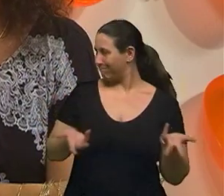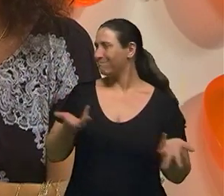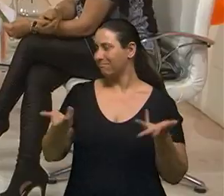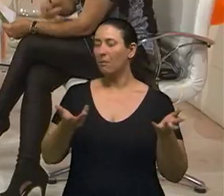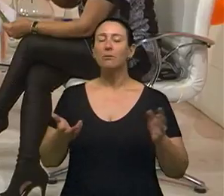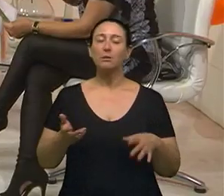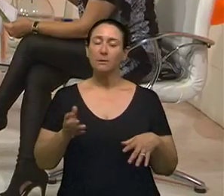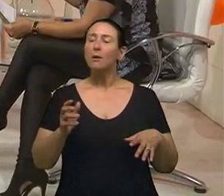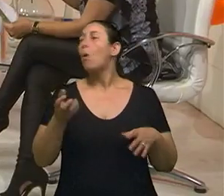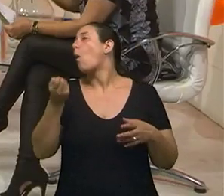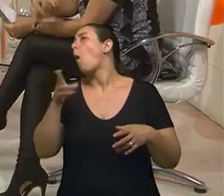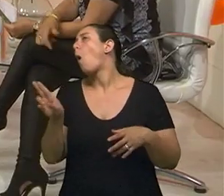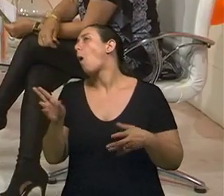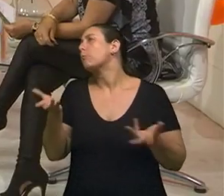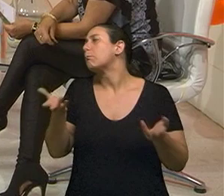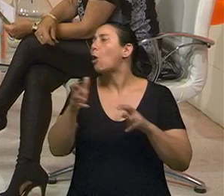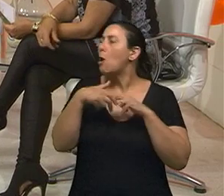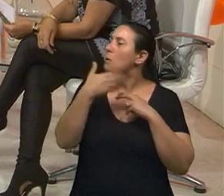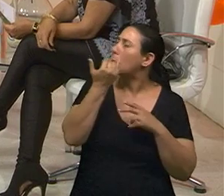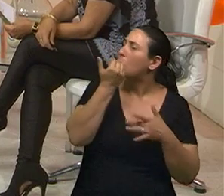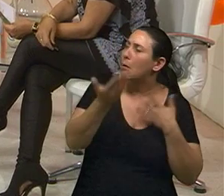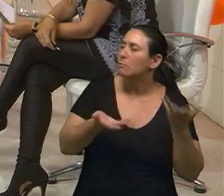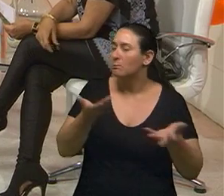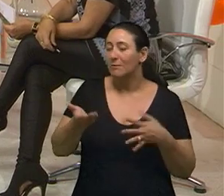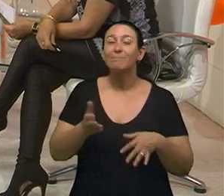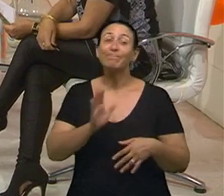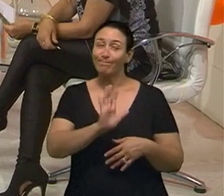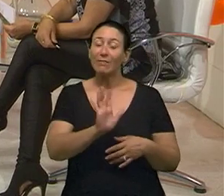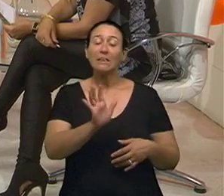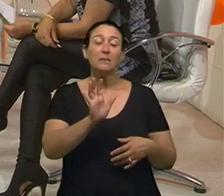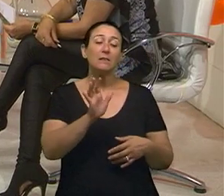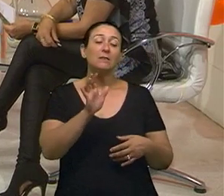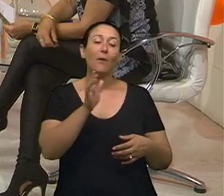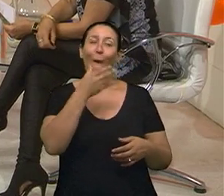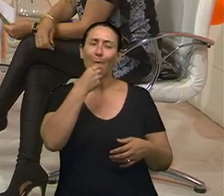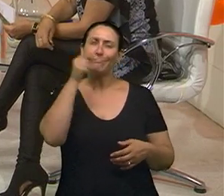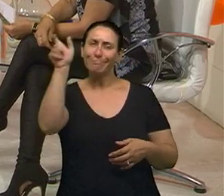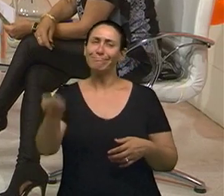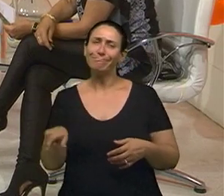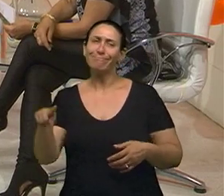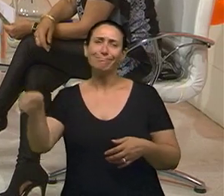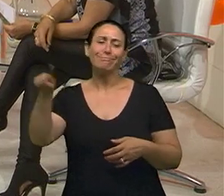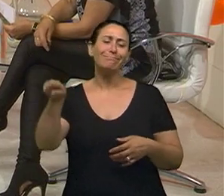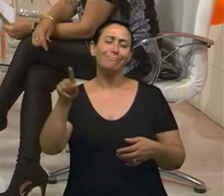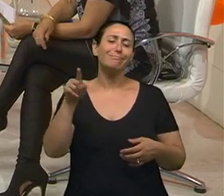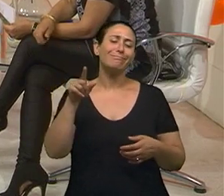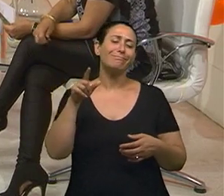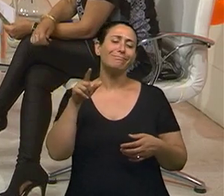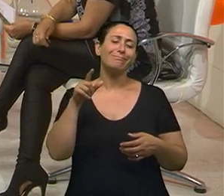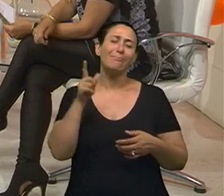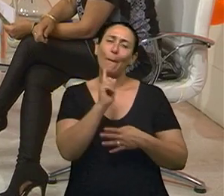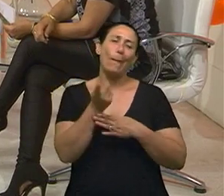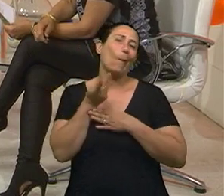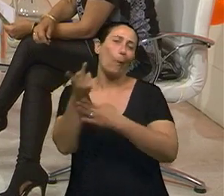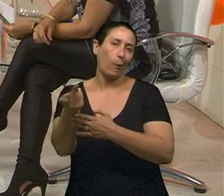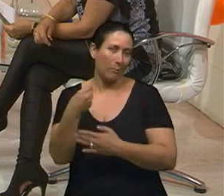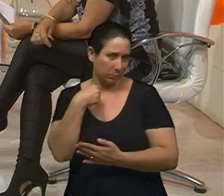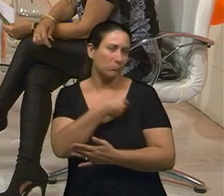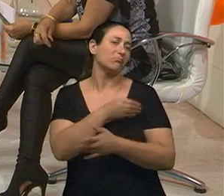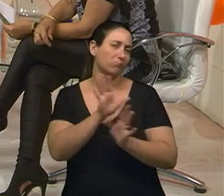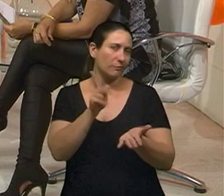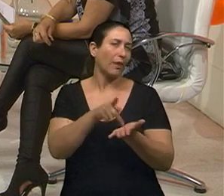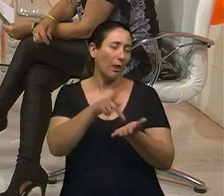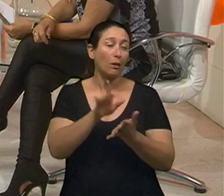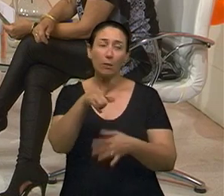isso ou é pelo hábito alimentar também é os homens são mais eh eh menos propensos a a a avaliações regulares